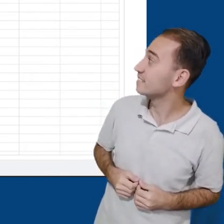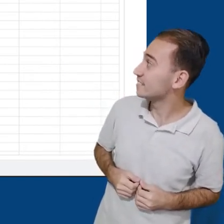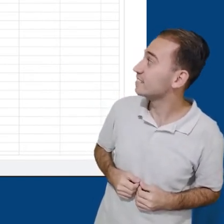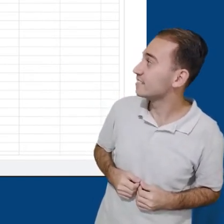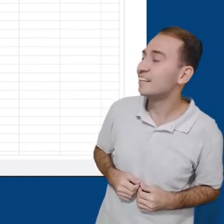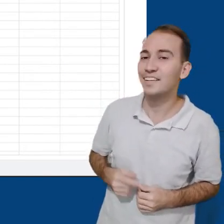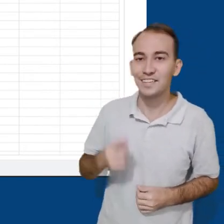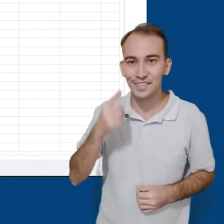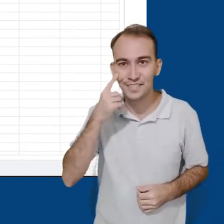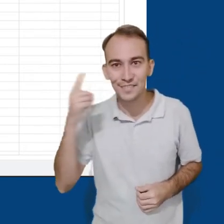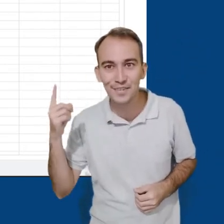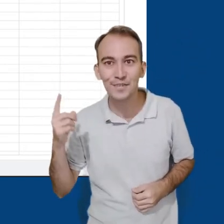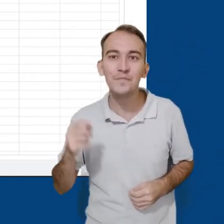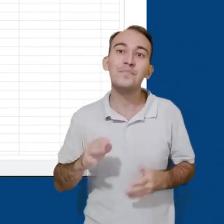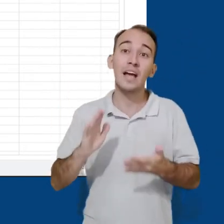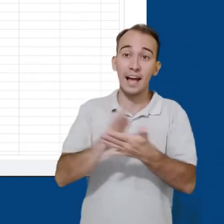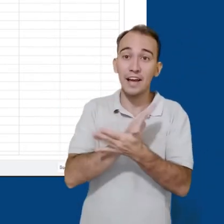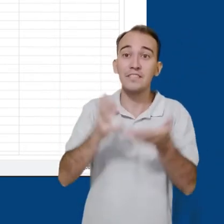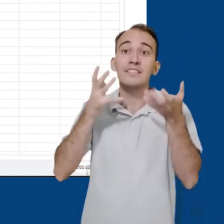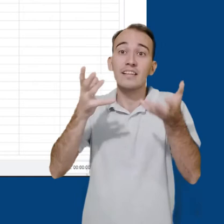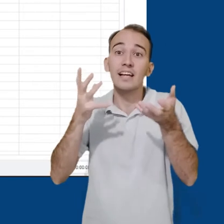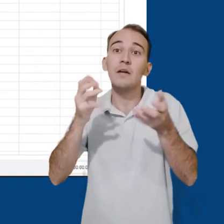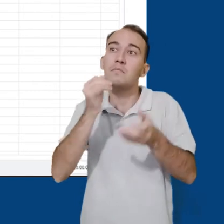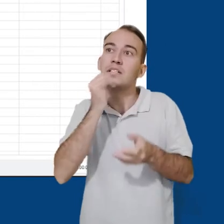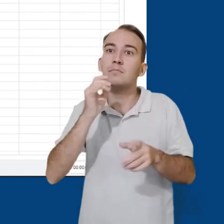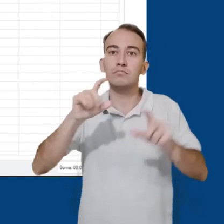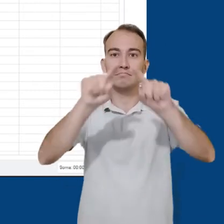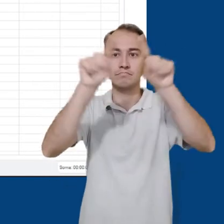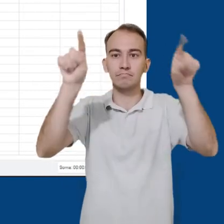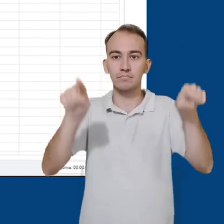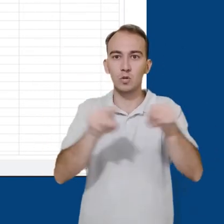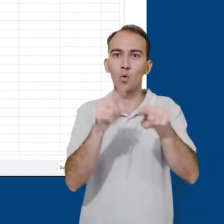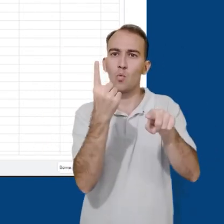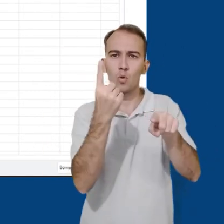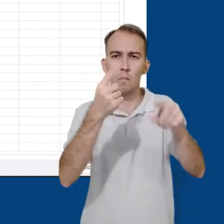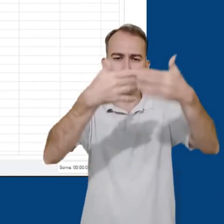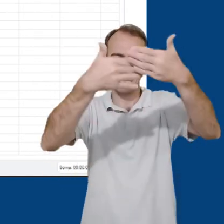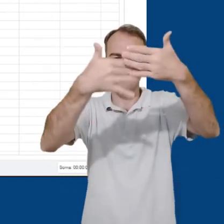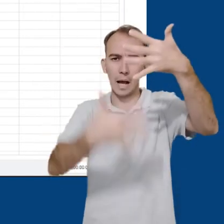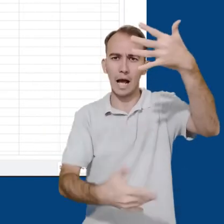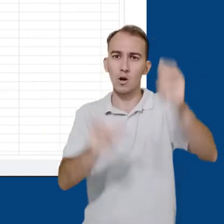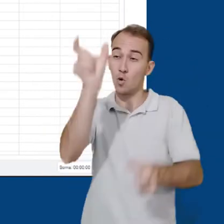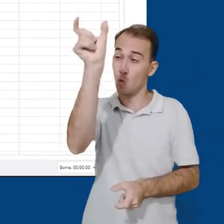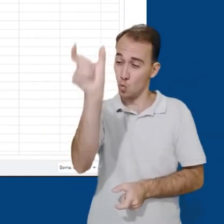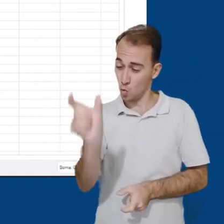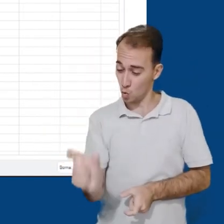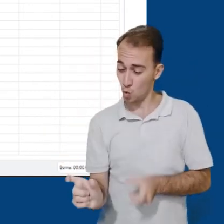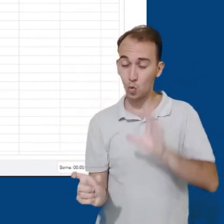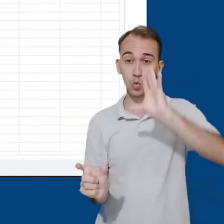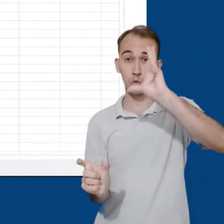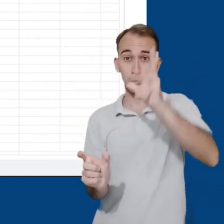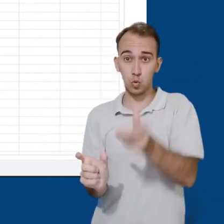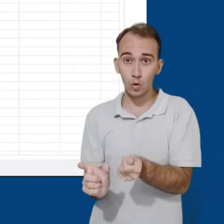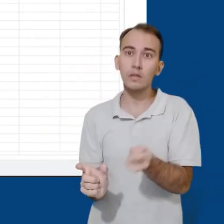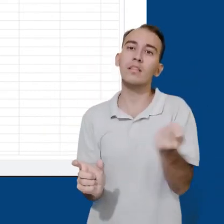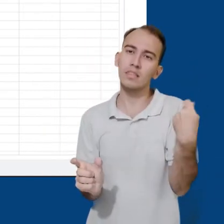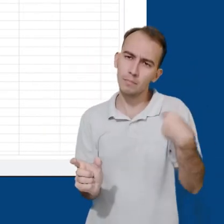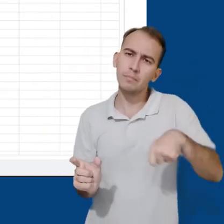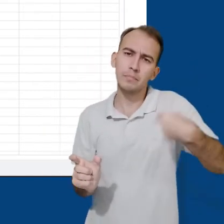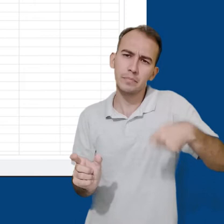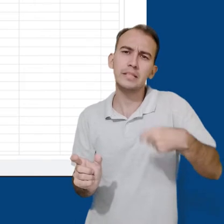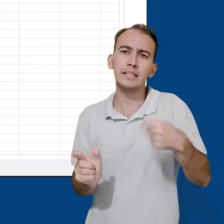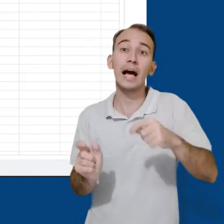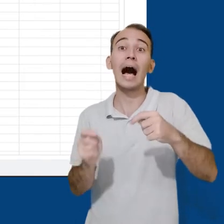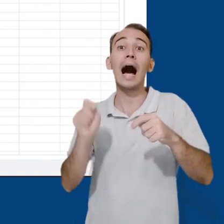você pode selecionar uma ou mais células ea formatação se aplicará a todas elas olá seguindo